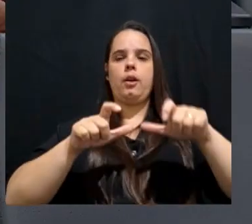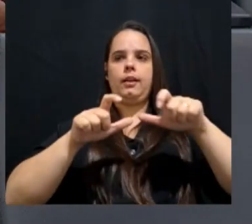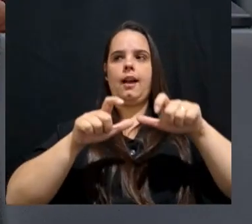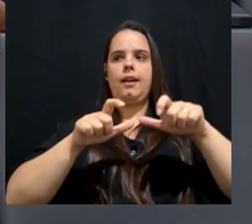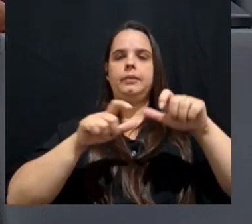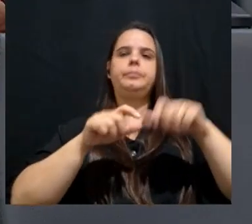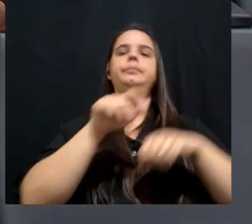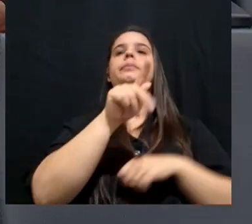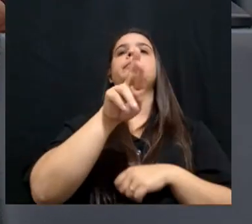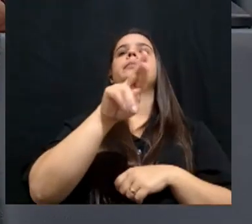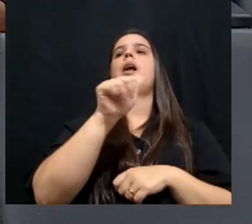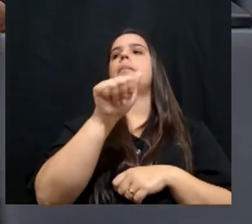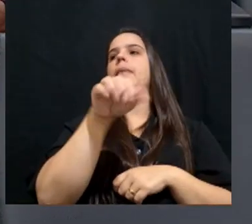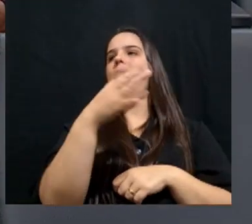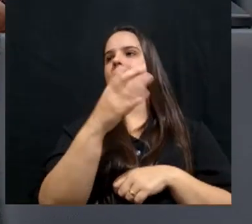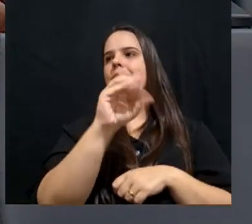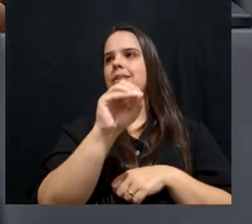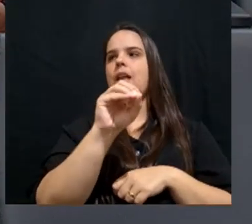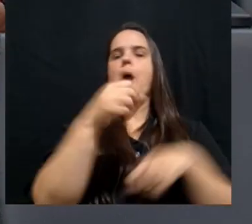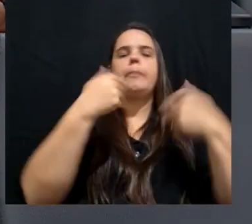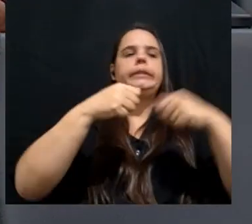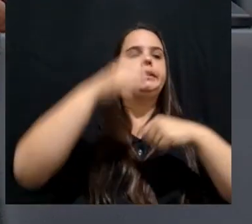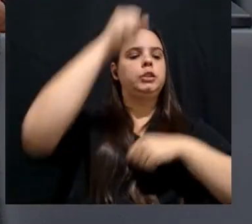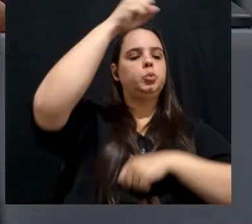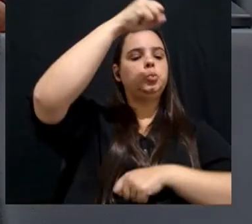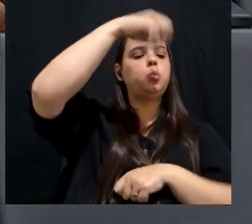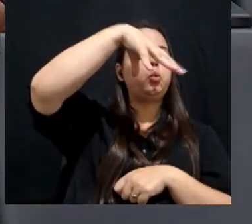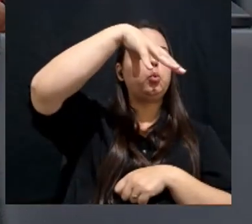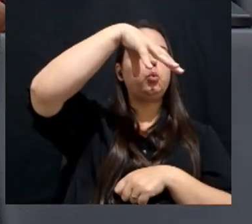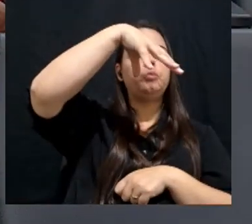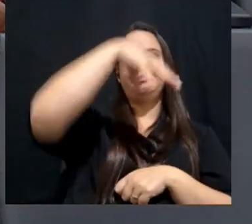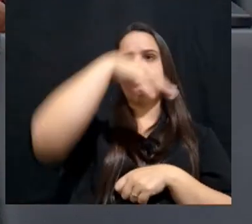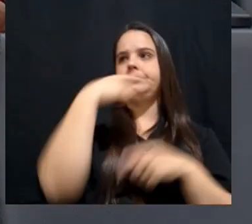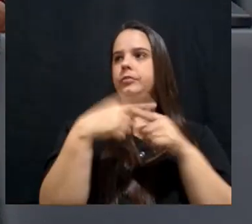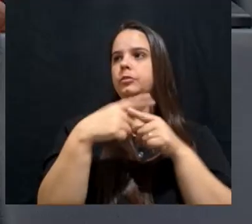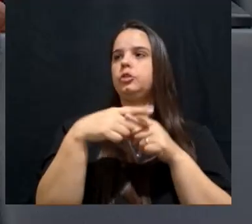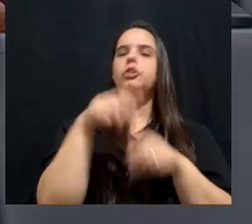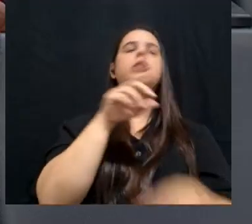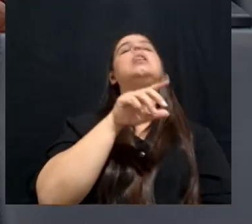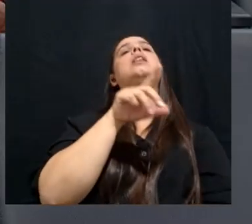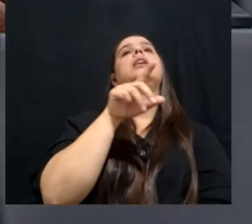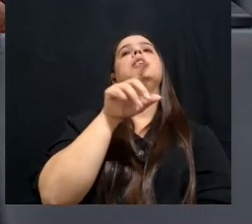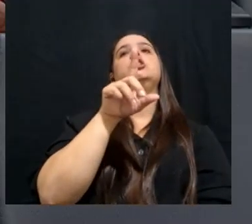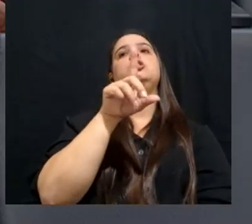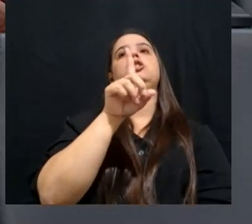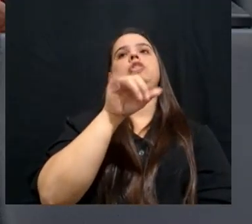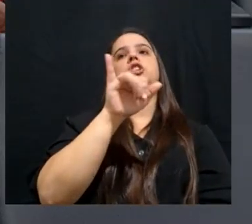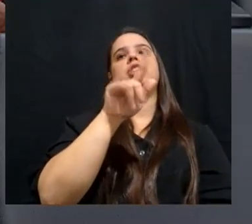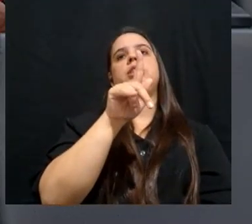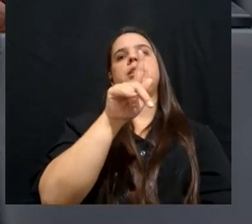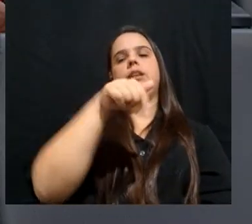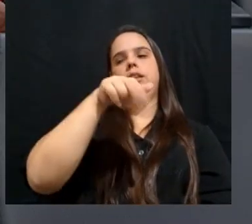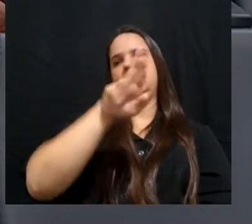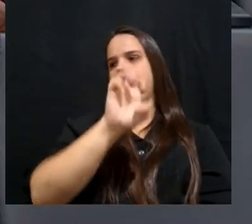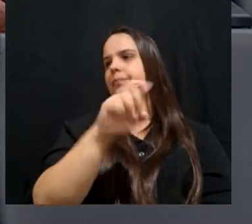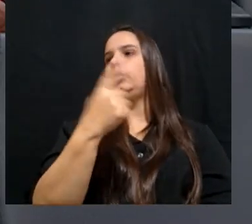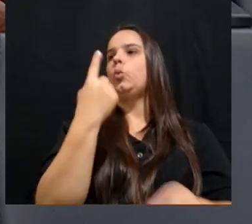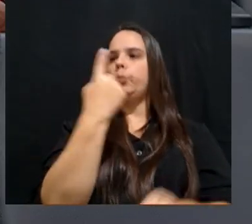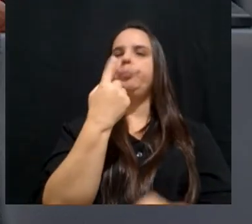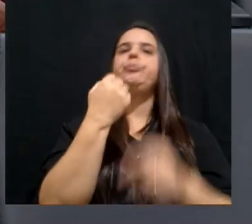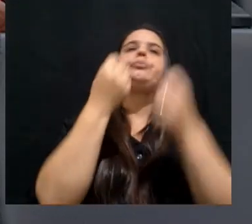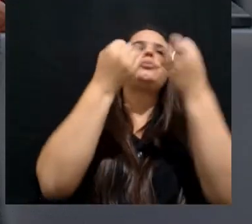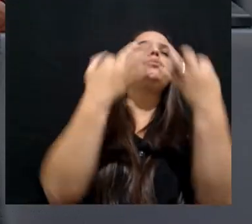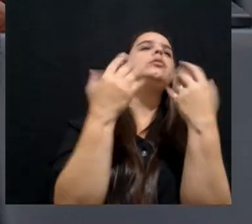Alcides Fonseca Júnior, no DIC 1. E falando em praça, né, é importante, né, ter